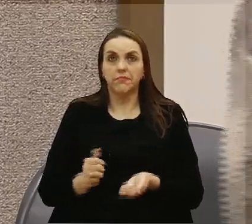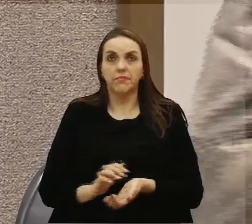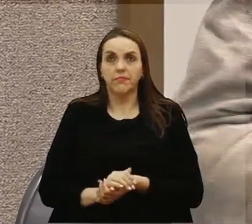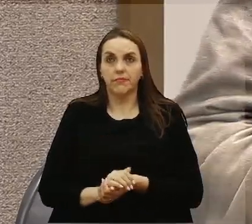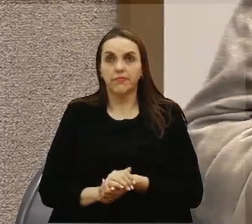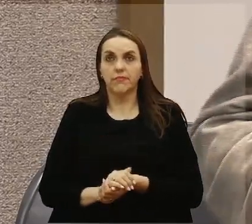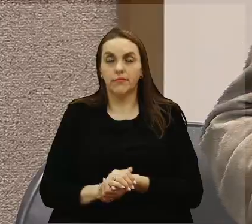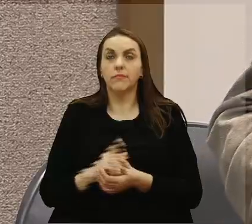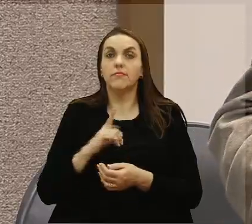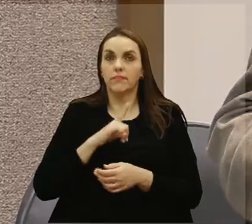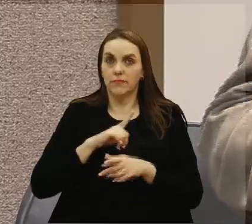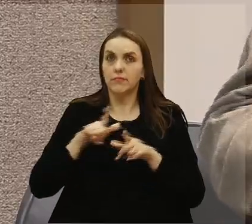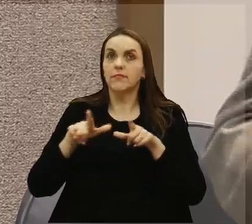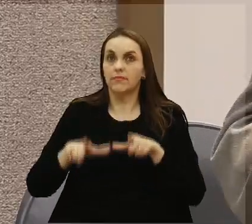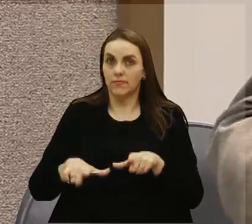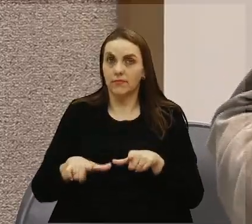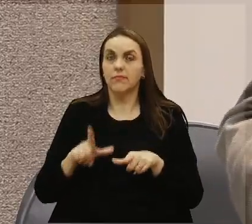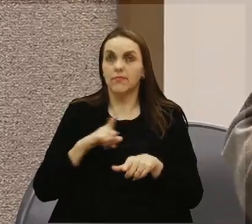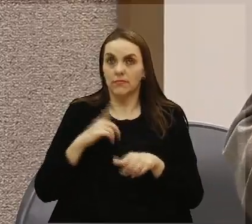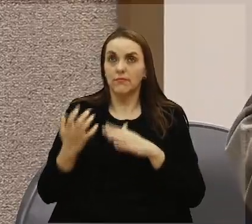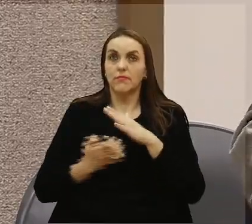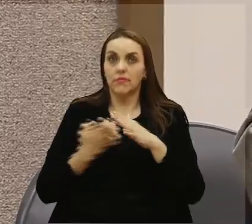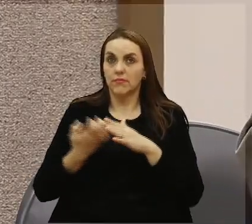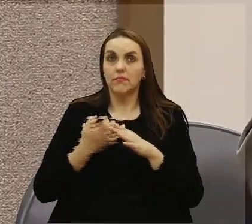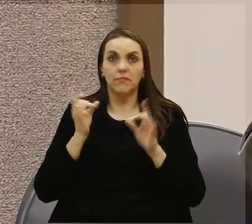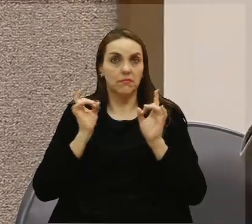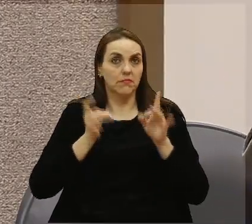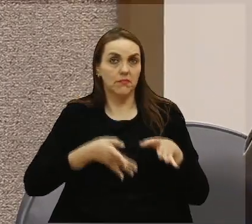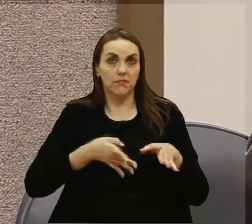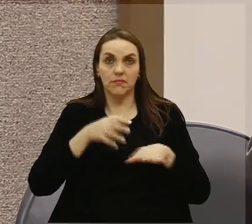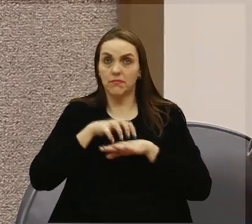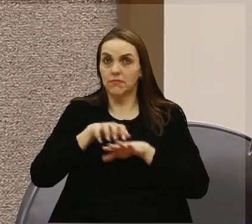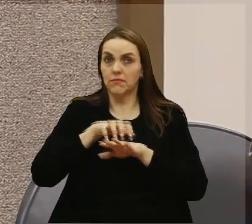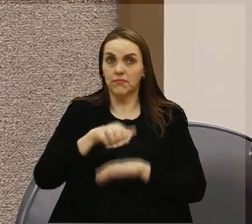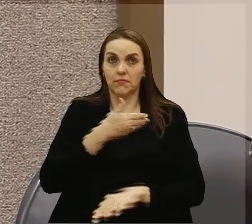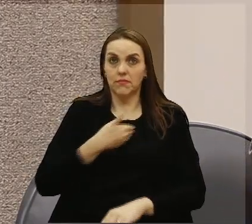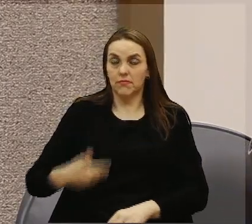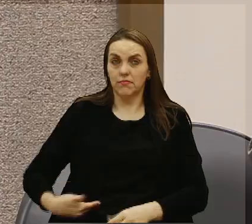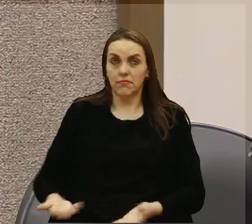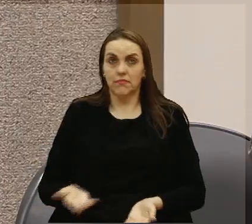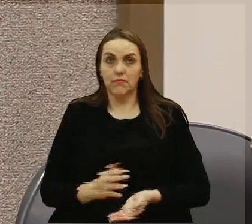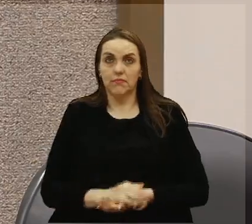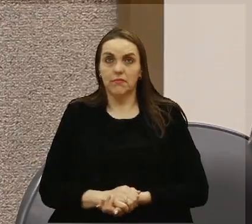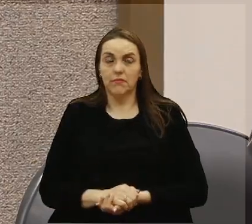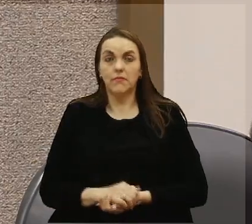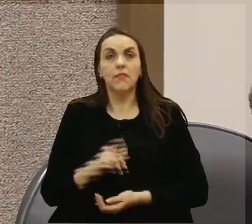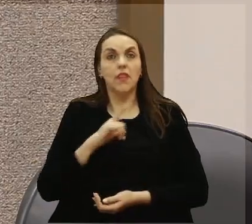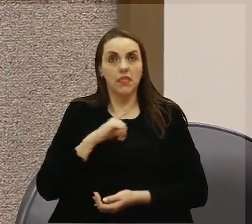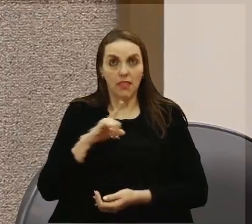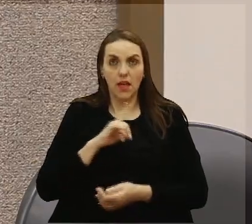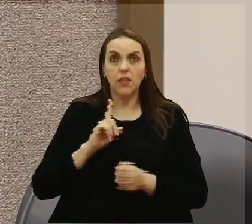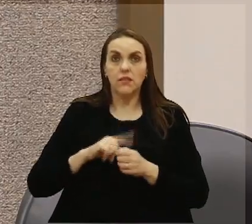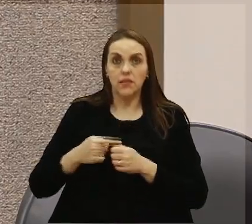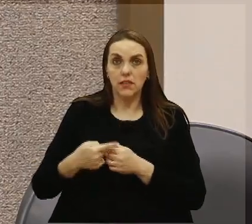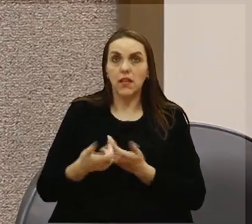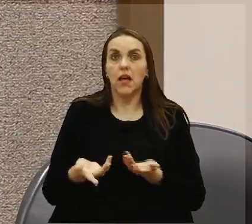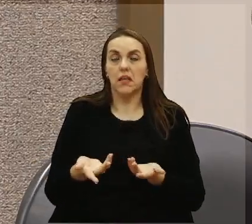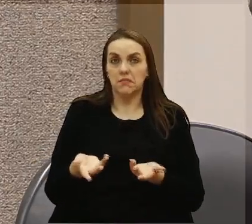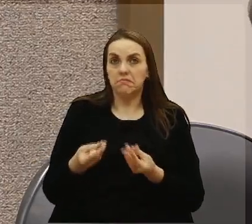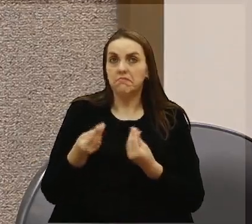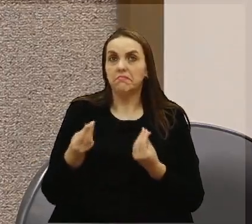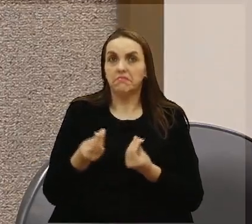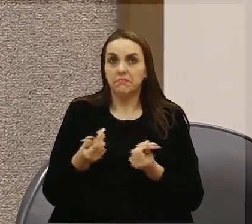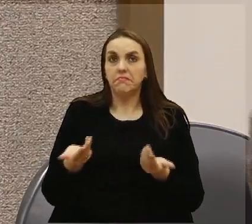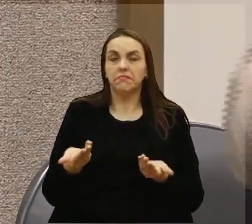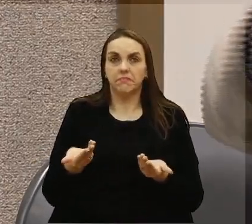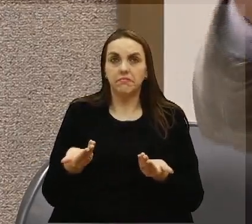olha, tem locais aí que tem empresas desistindo do transporte público. Tem municípios que